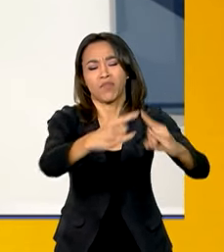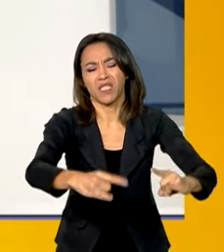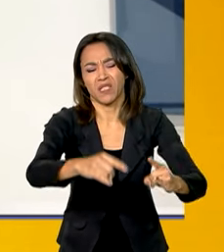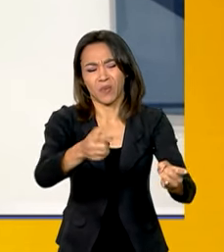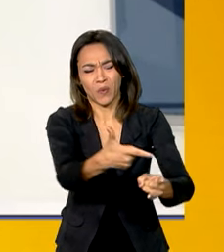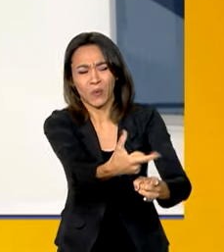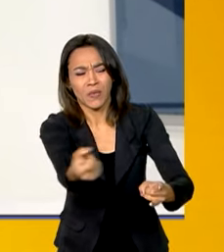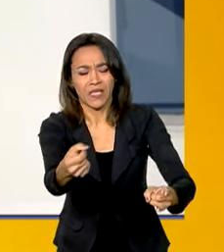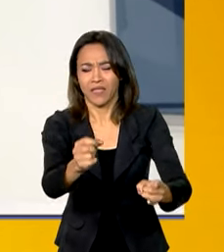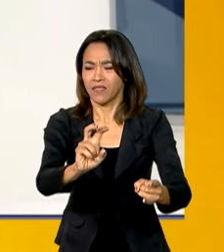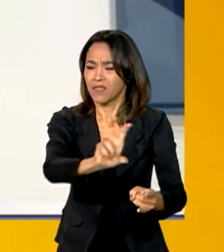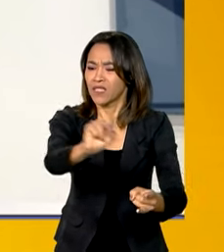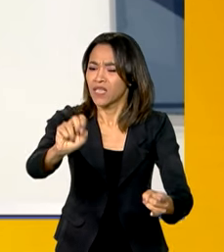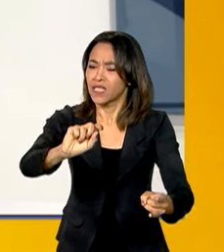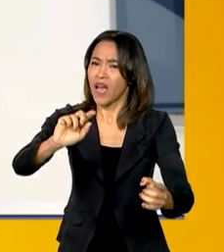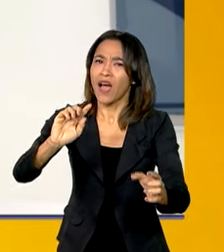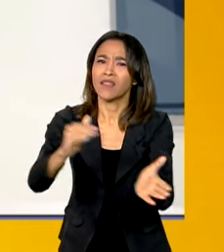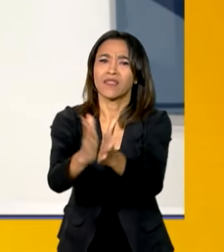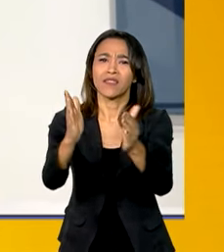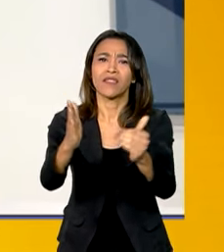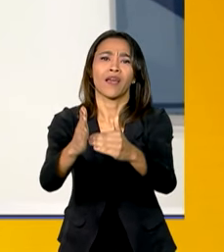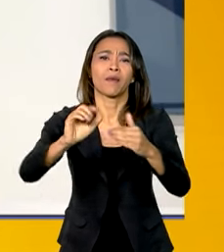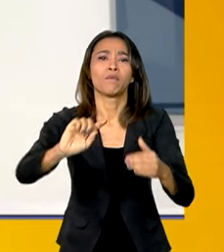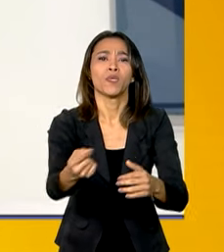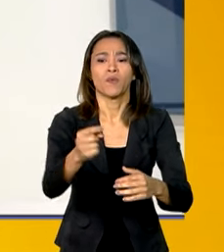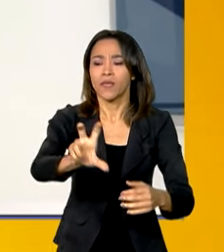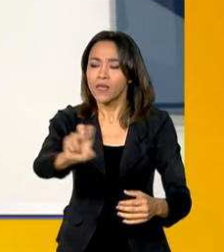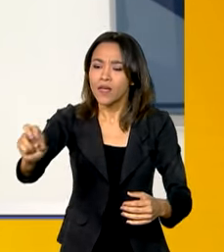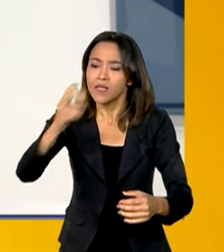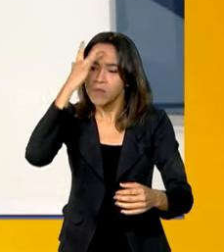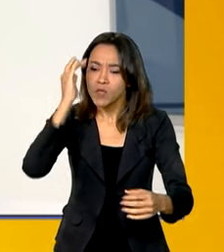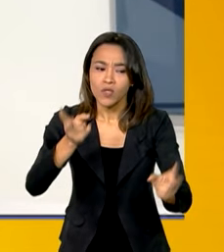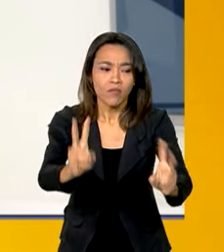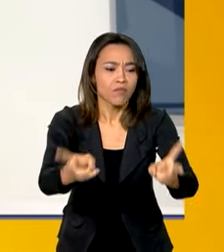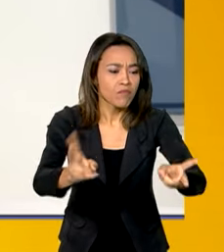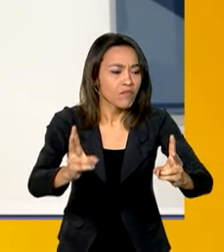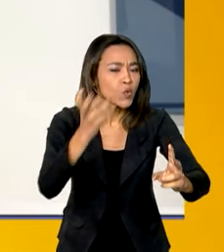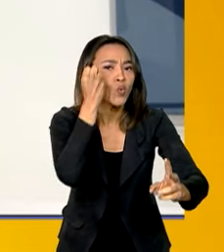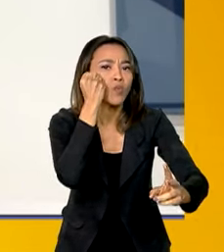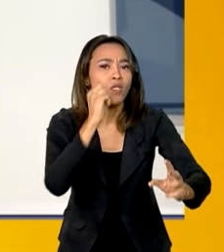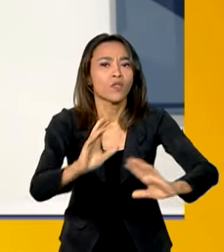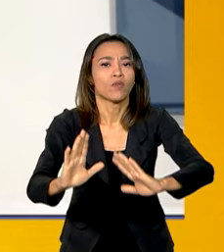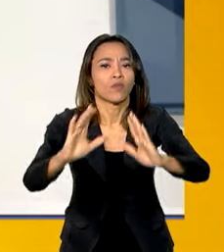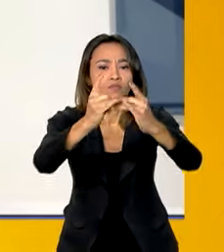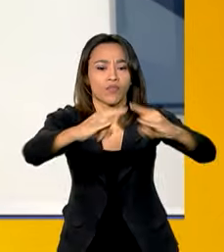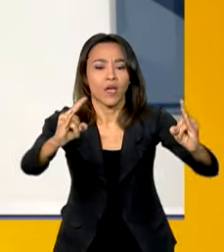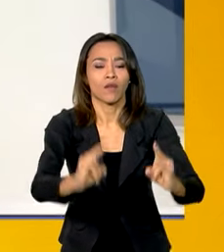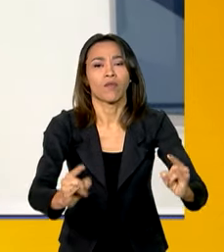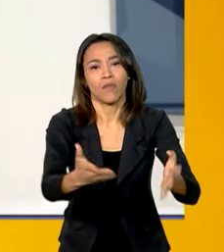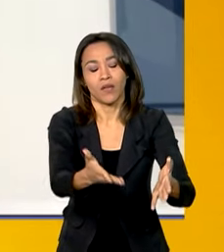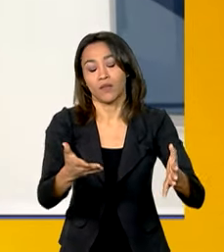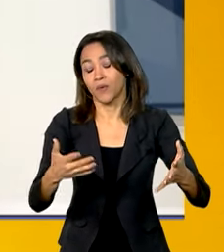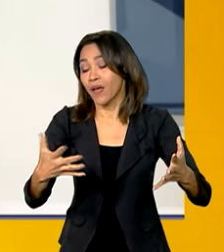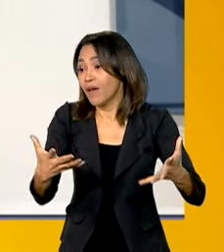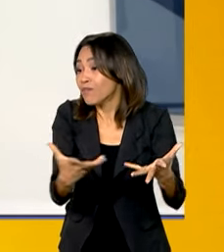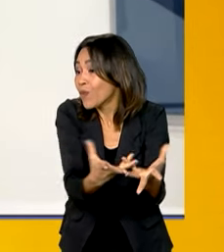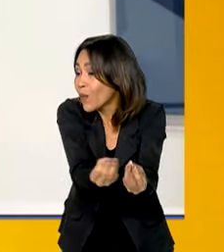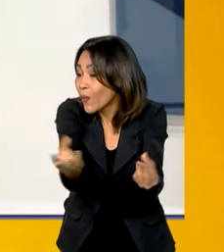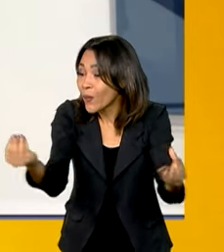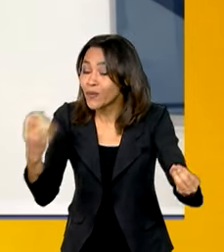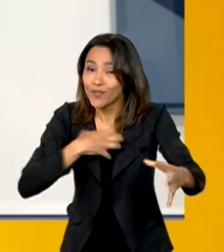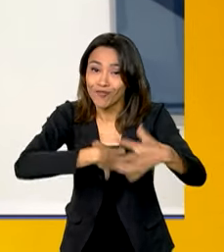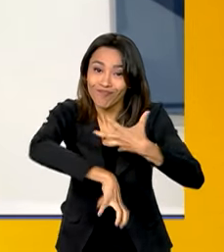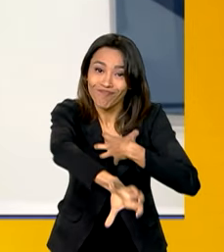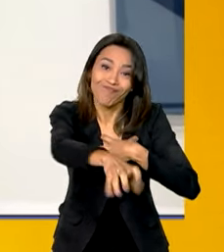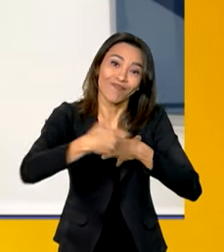500, com 1.000, até 1.500 pessoas convivendo no mesmo local fora das suas casas. É uma grande rede de solidariedade